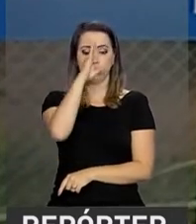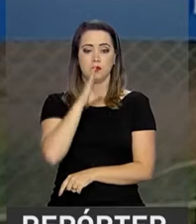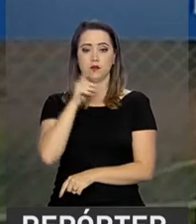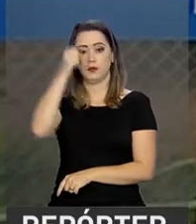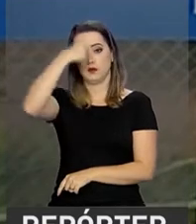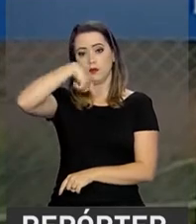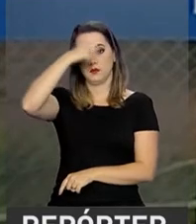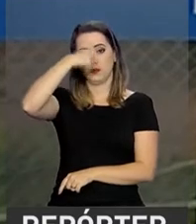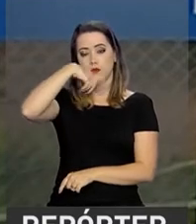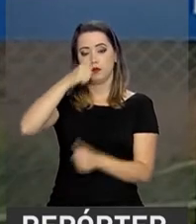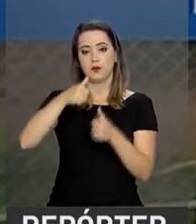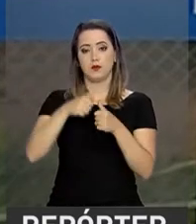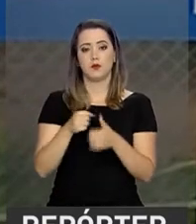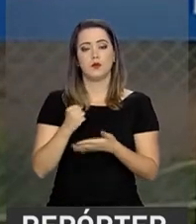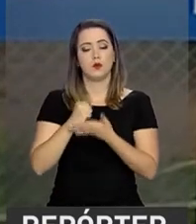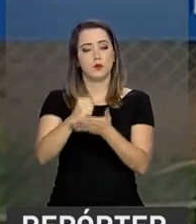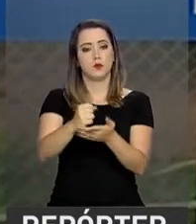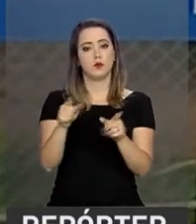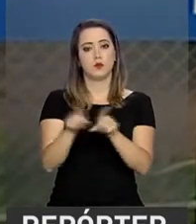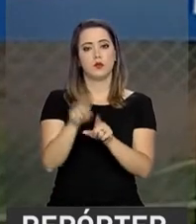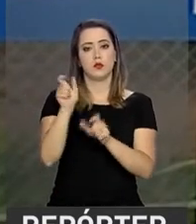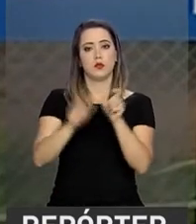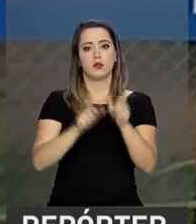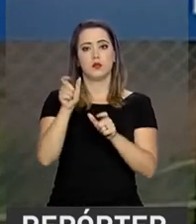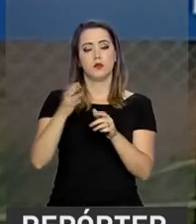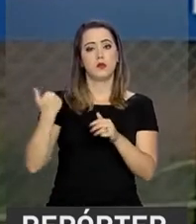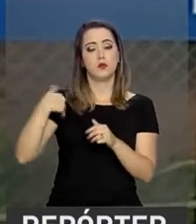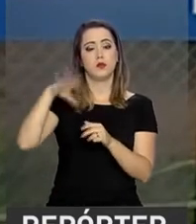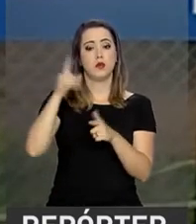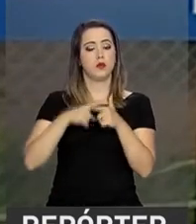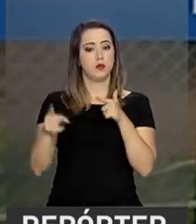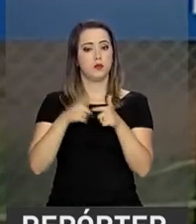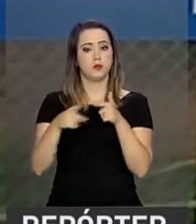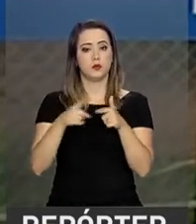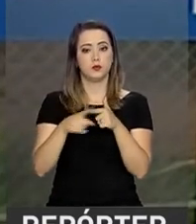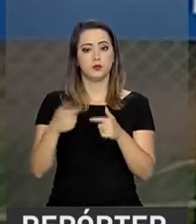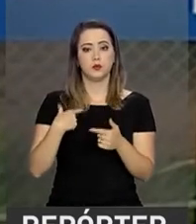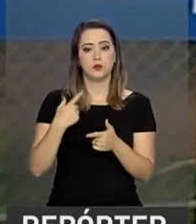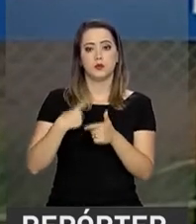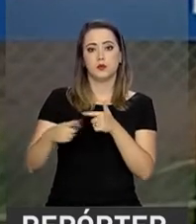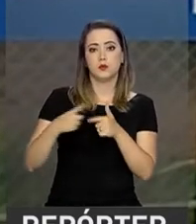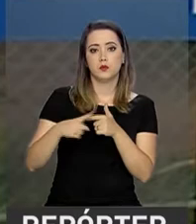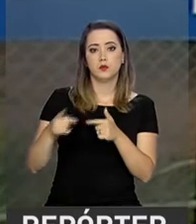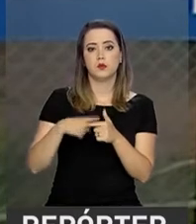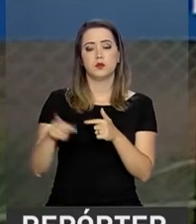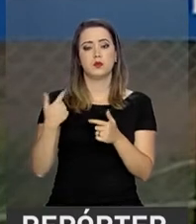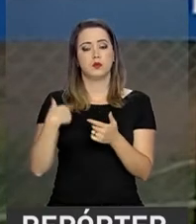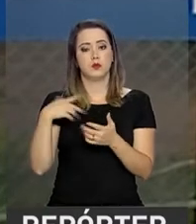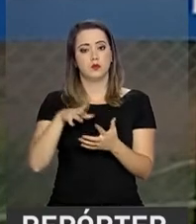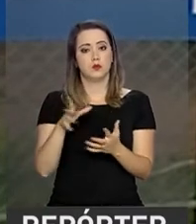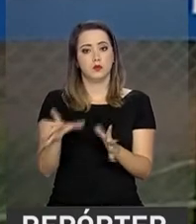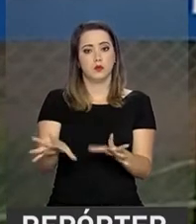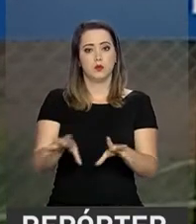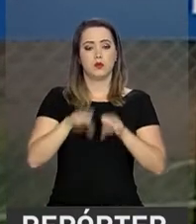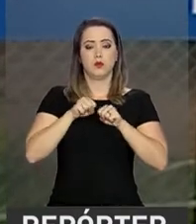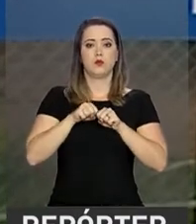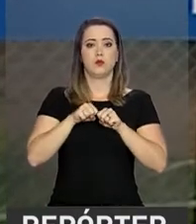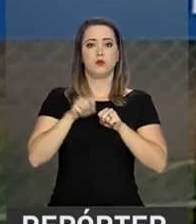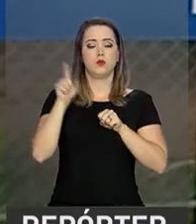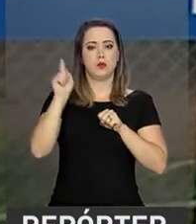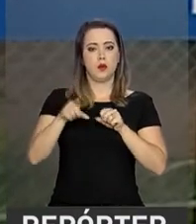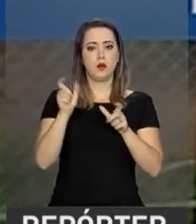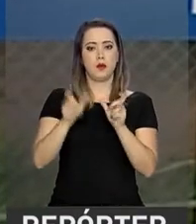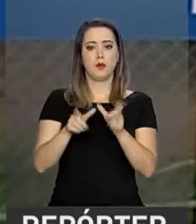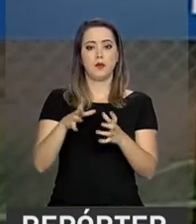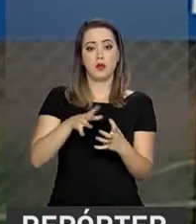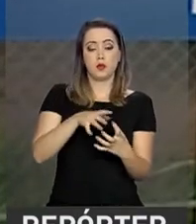a gripe está disponível para aqueles com maior risco e de consequências graves à infecção. São